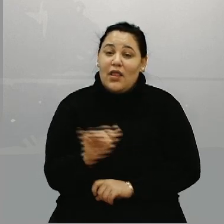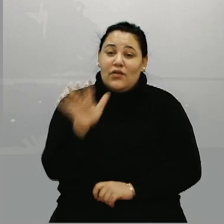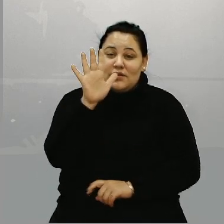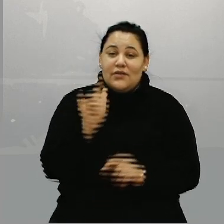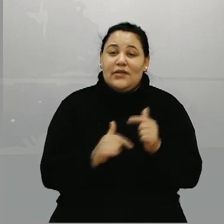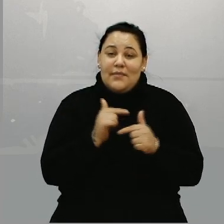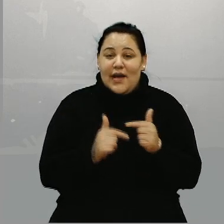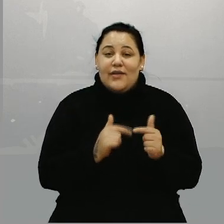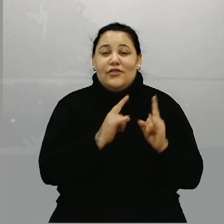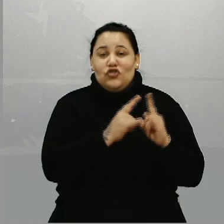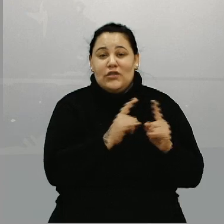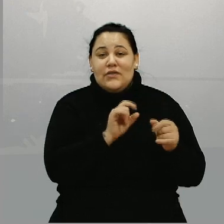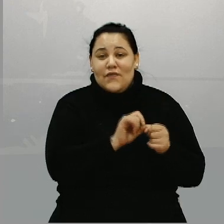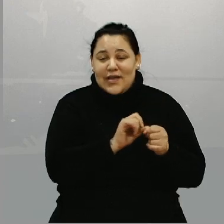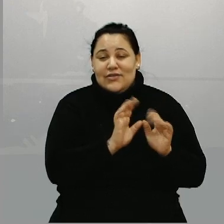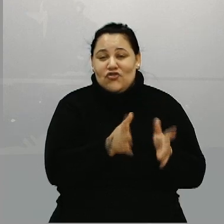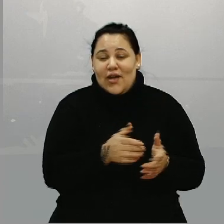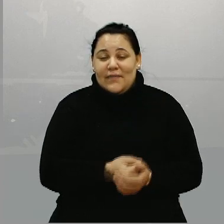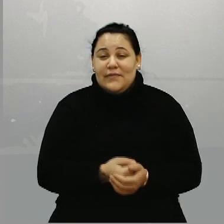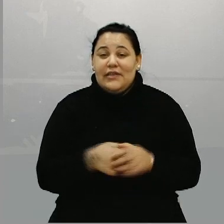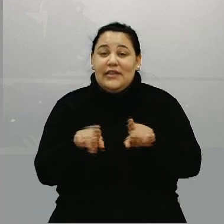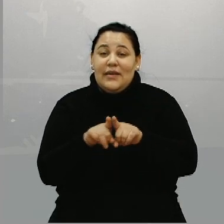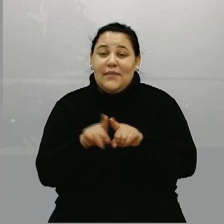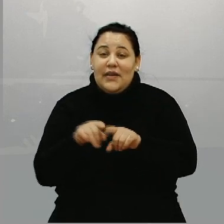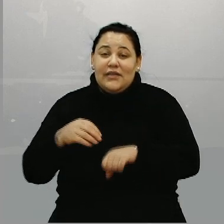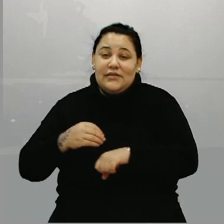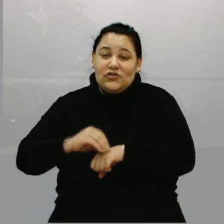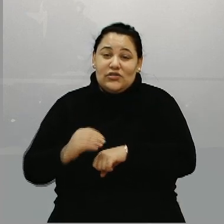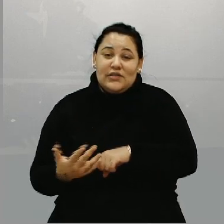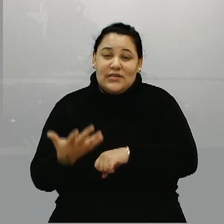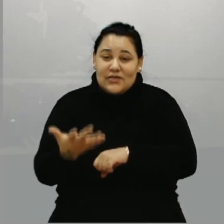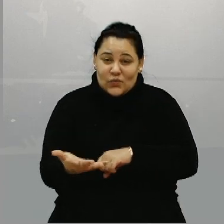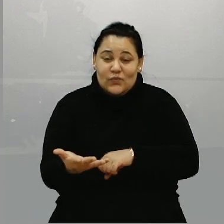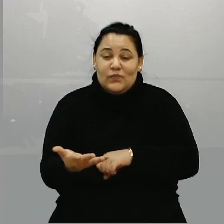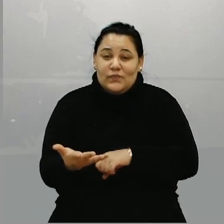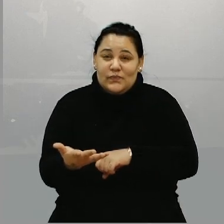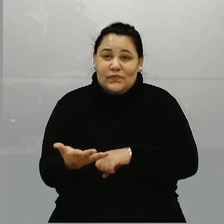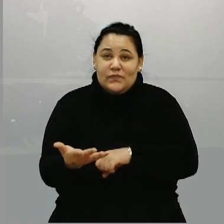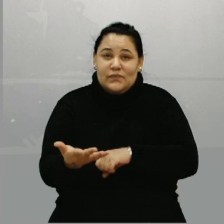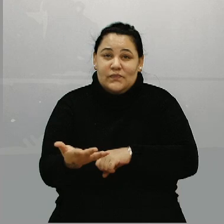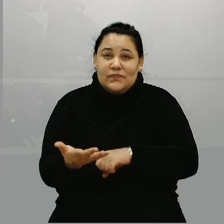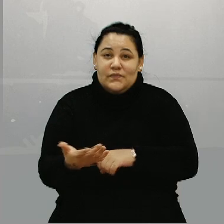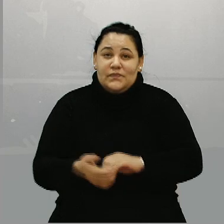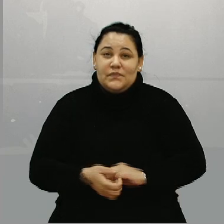por essa instituição e levar a indicação, né, de